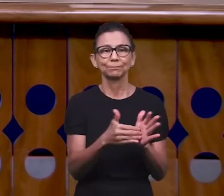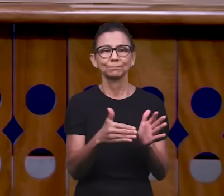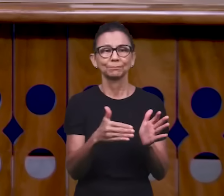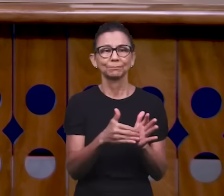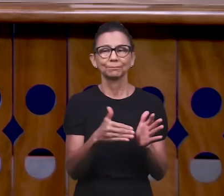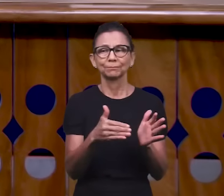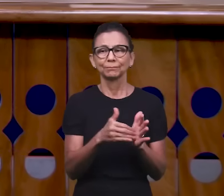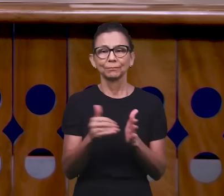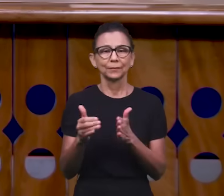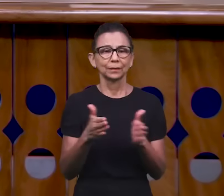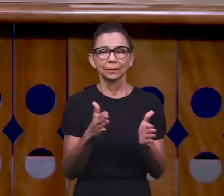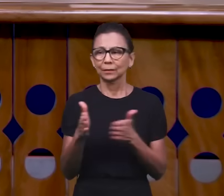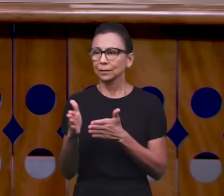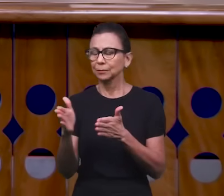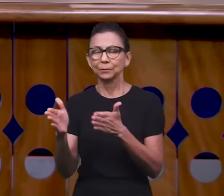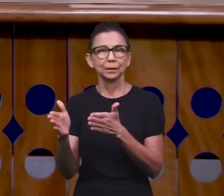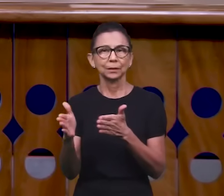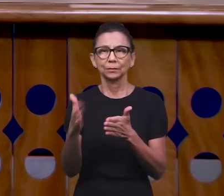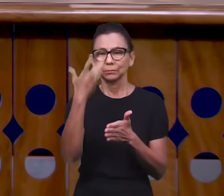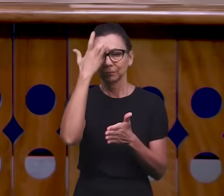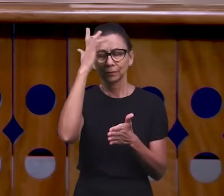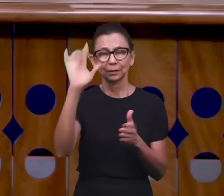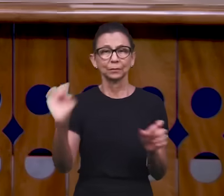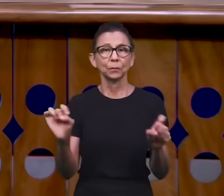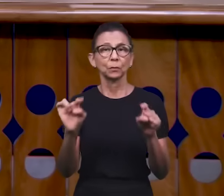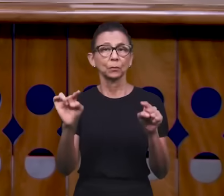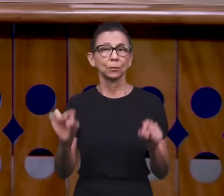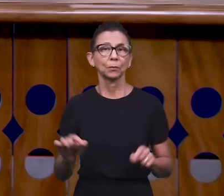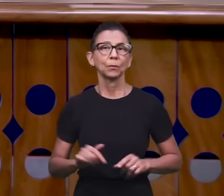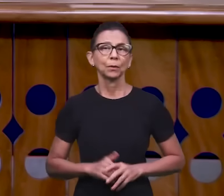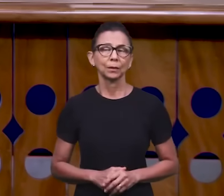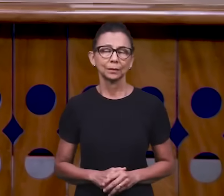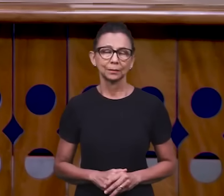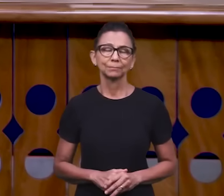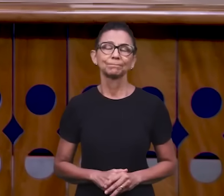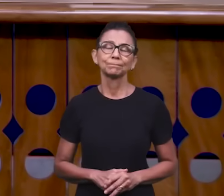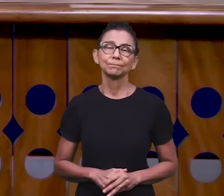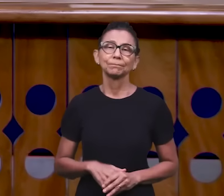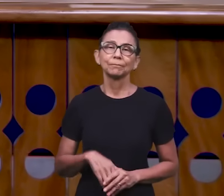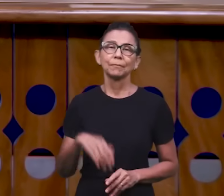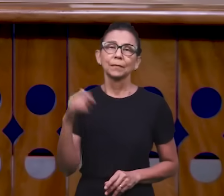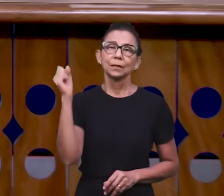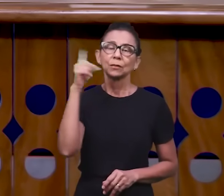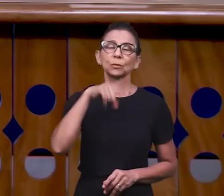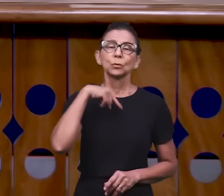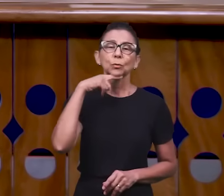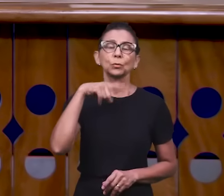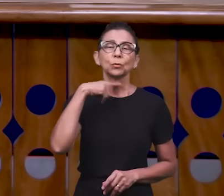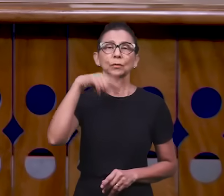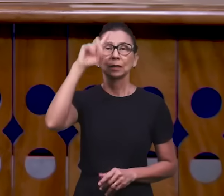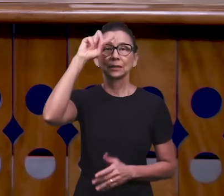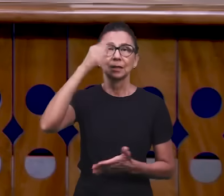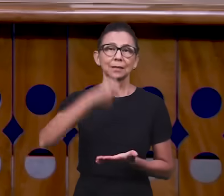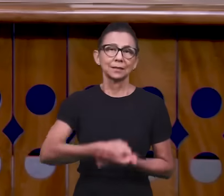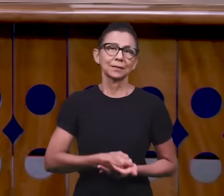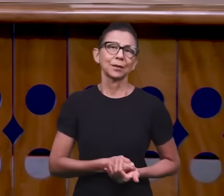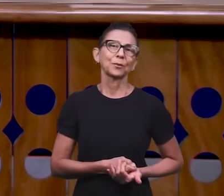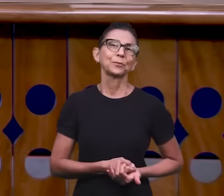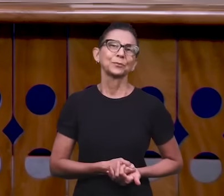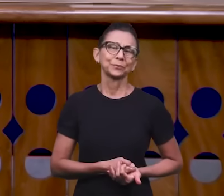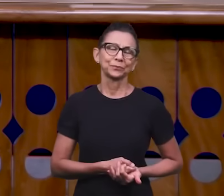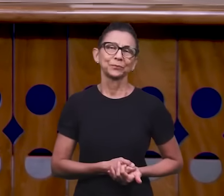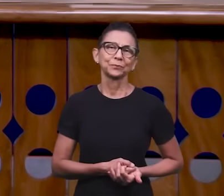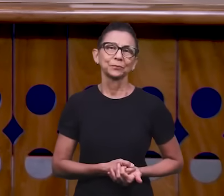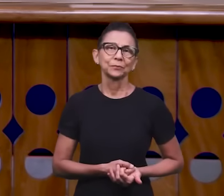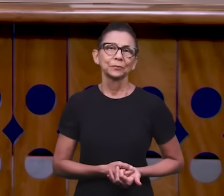saída, sem direção, sem caminho, sem rumo, no vale da decisão, necessitados de tomar